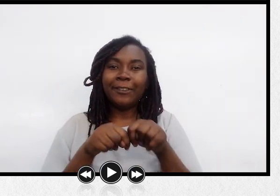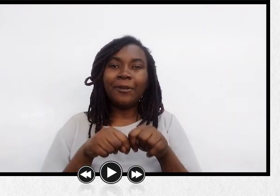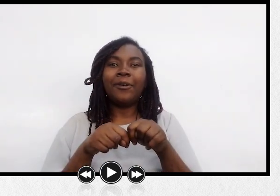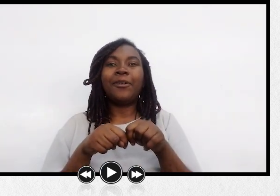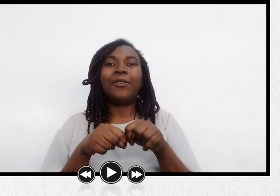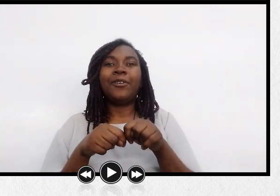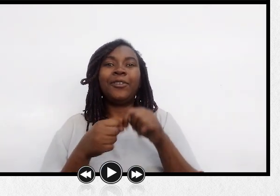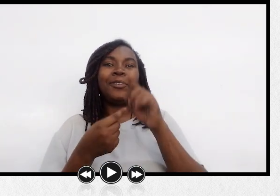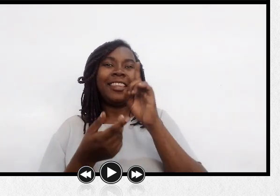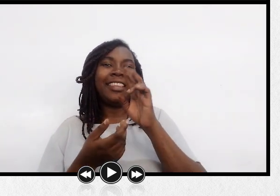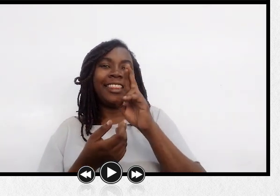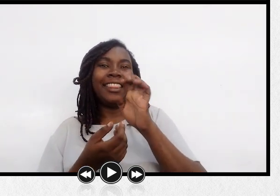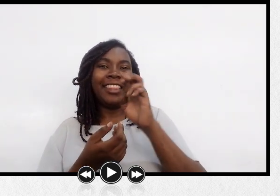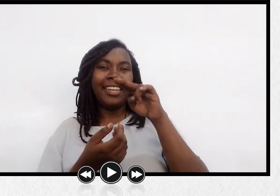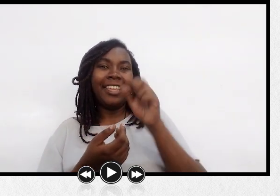dentro da bacia,